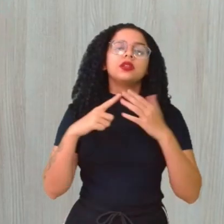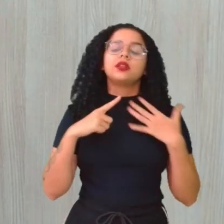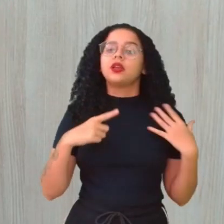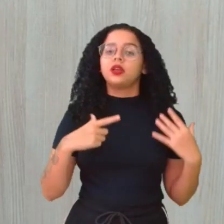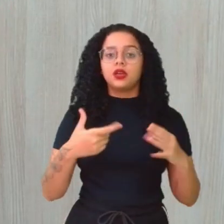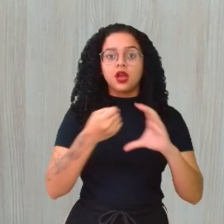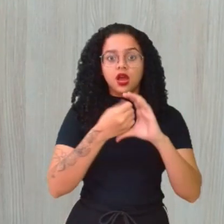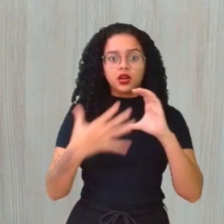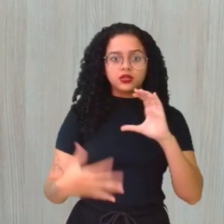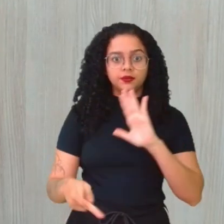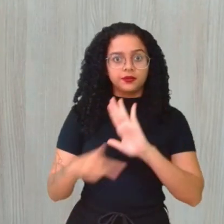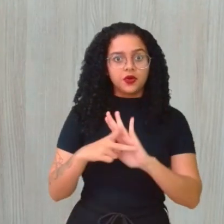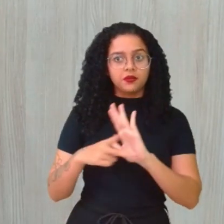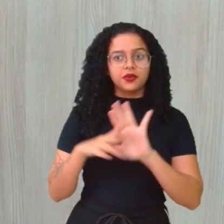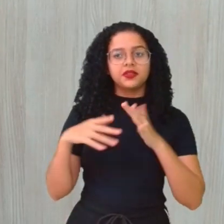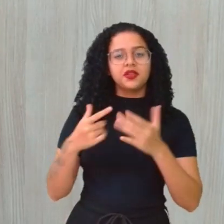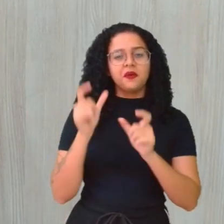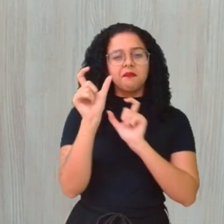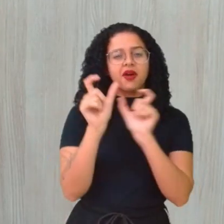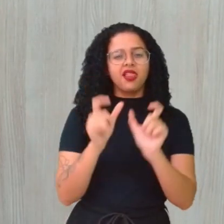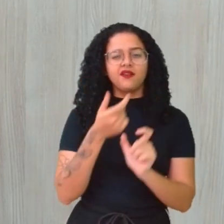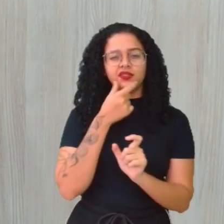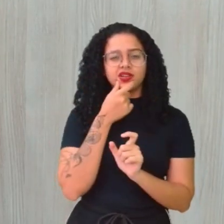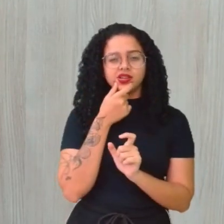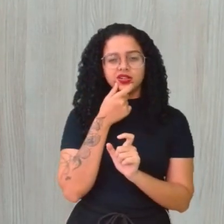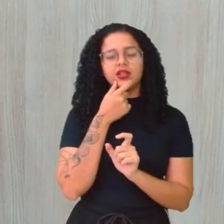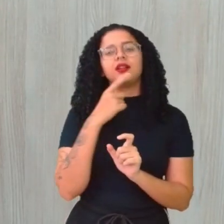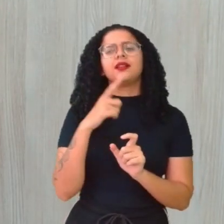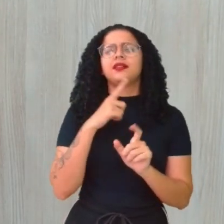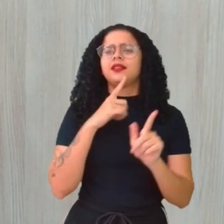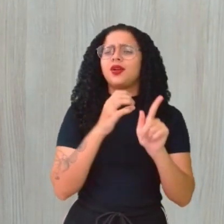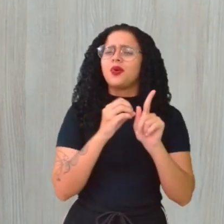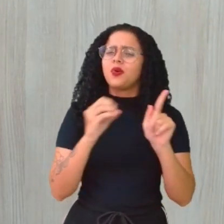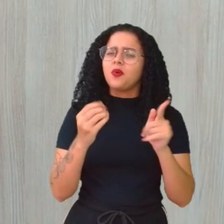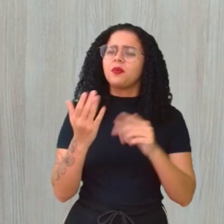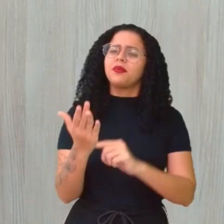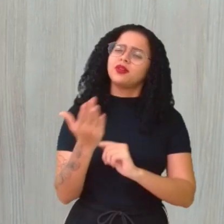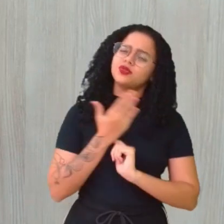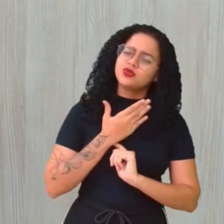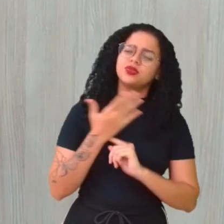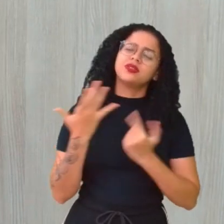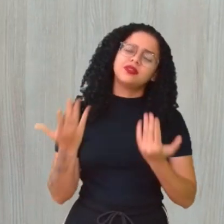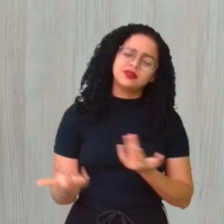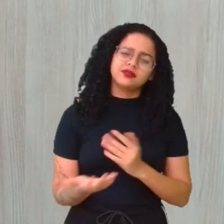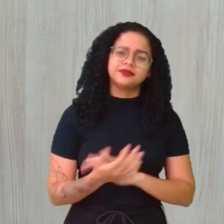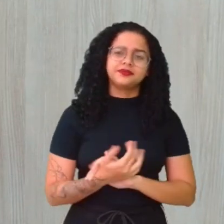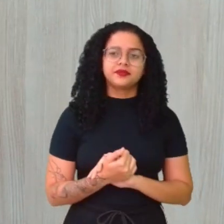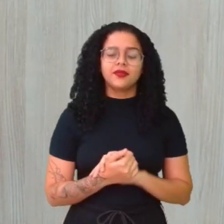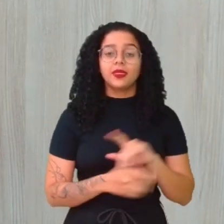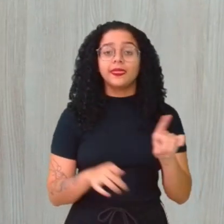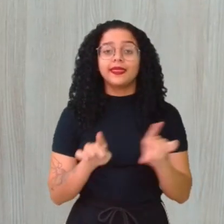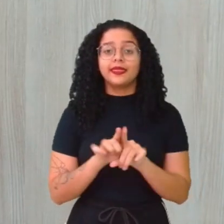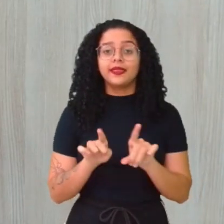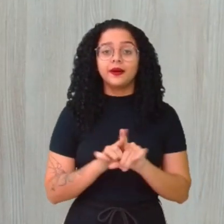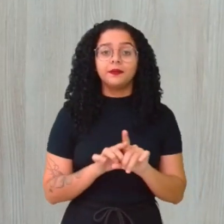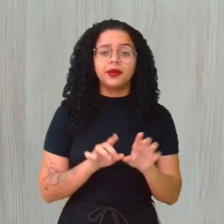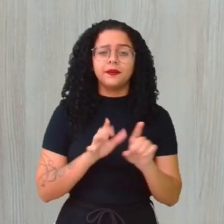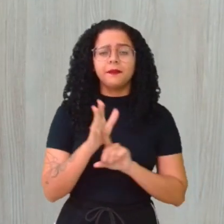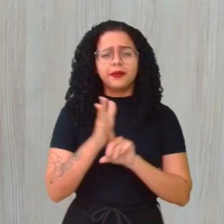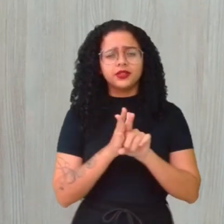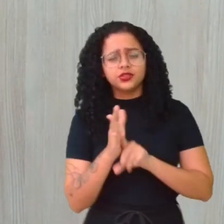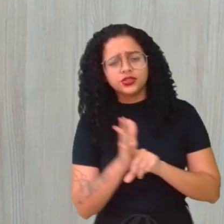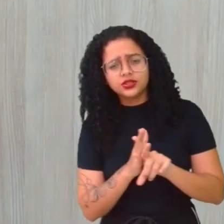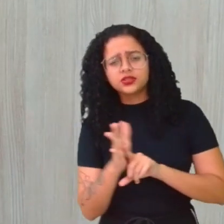próprias. E essas palavras em inglês, a gente tem aí o Google para ajudar a gente, né, Tiago? Exatamente, né? E também